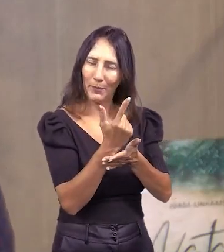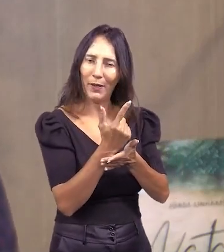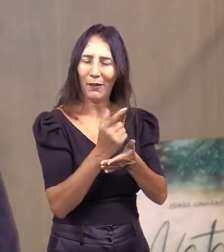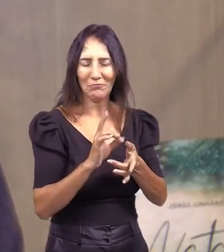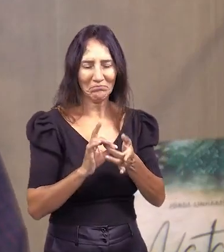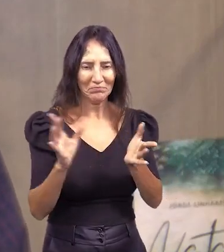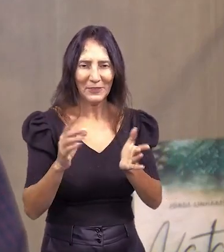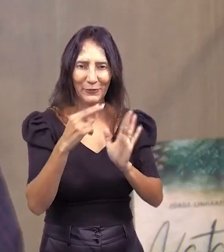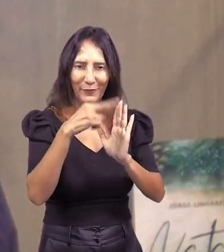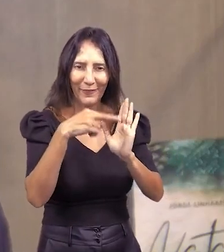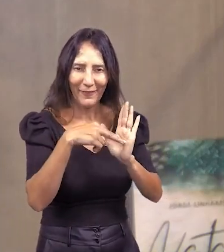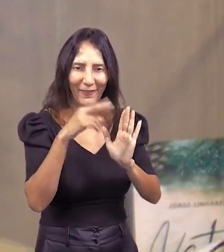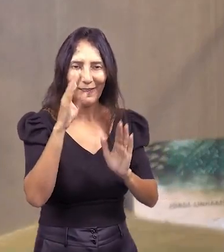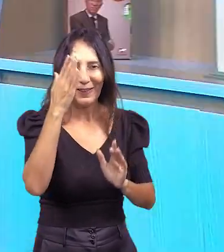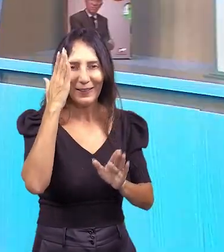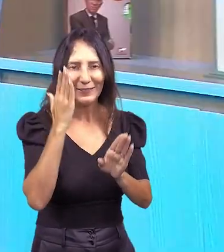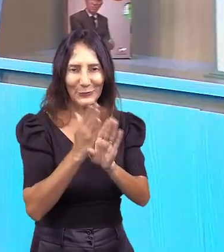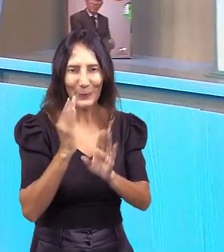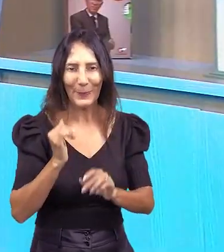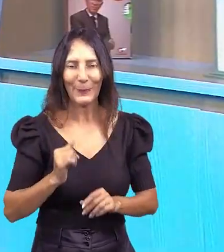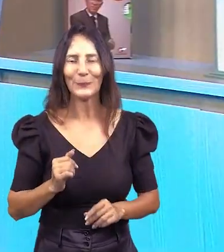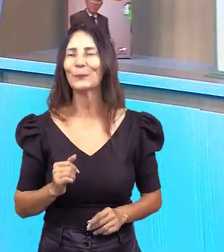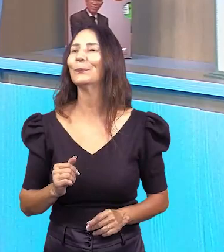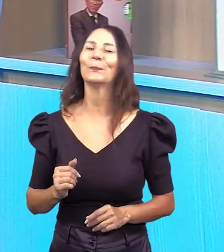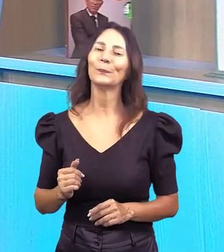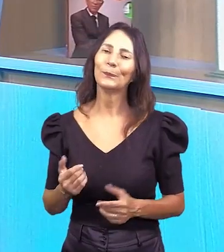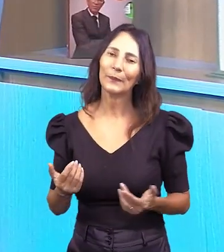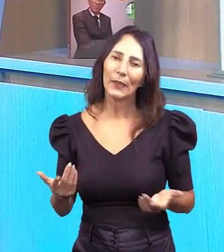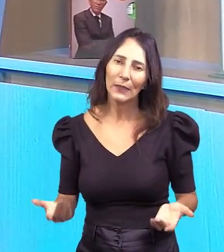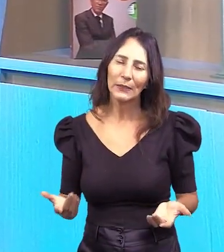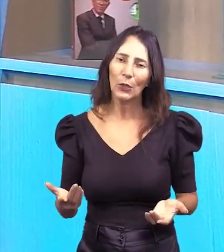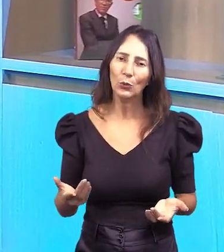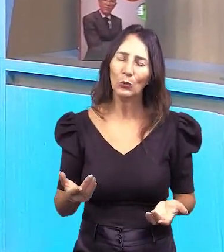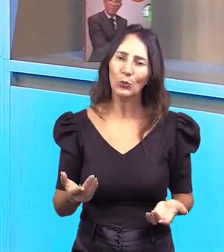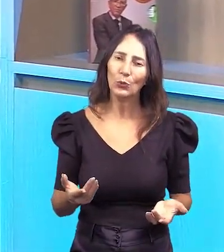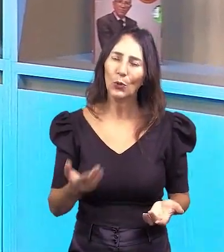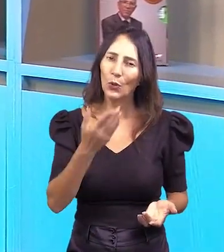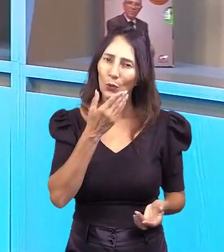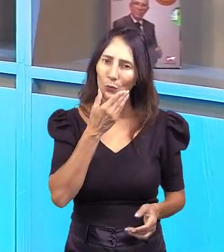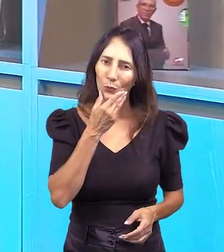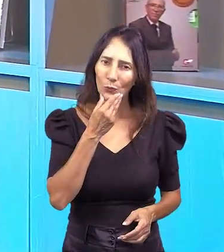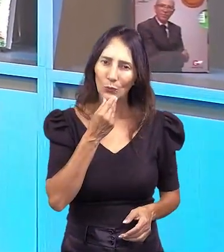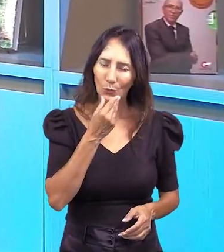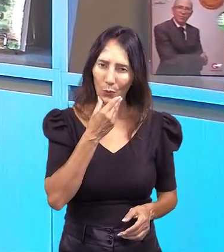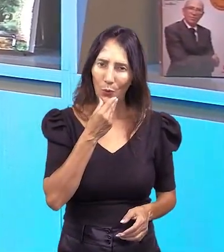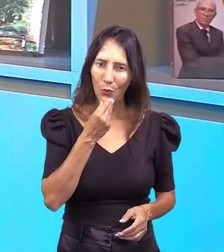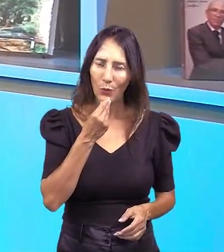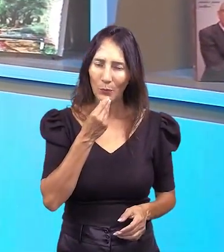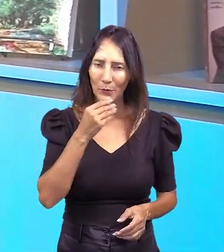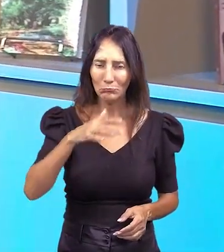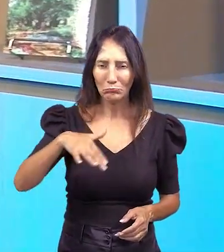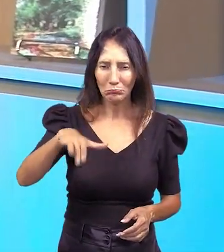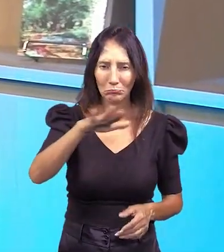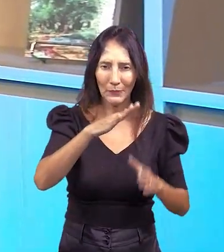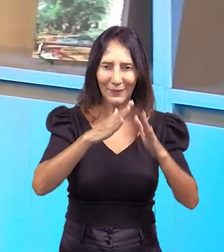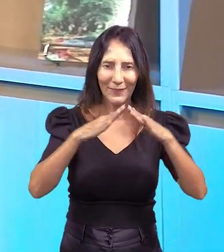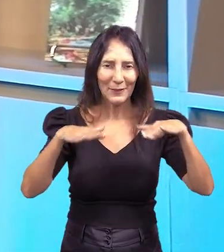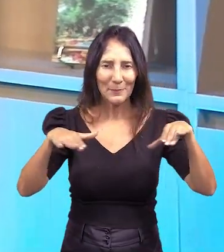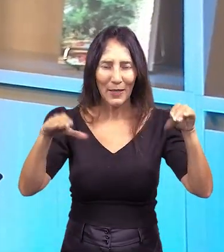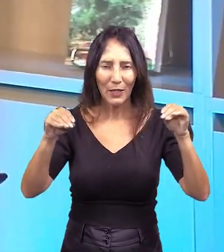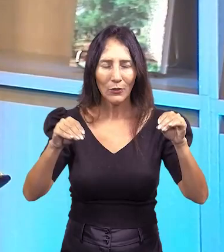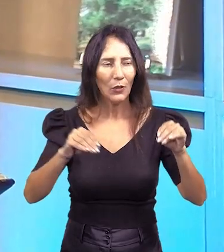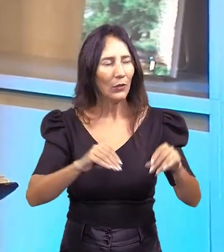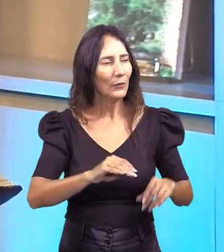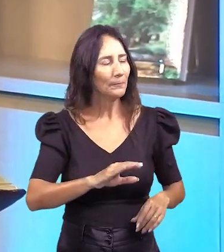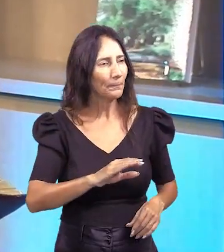pode adquirir na editora Getsema. Então vamos lá. Então respondeu um dos moços que estavam ali no